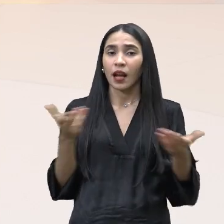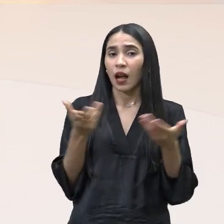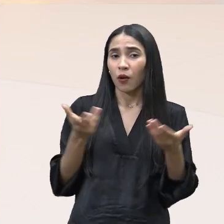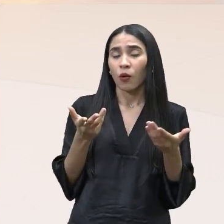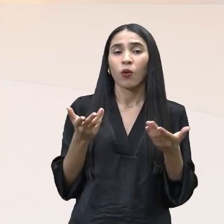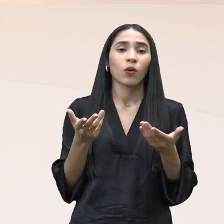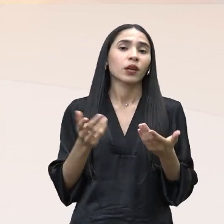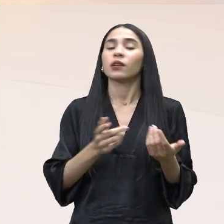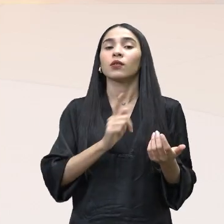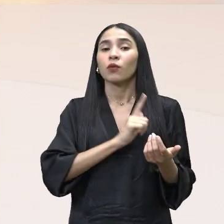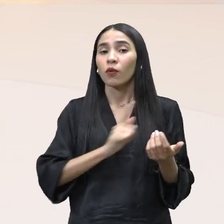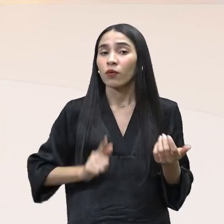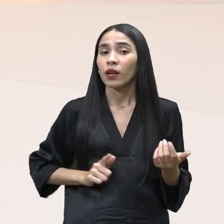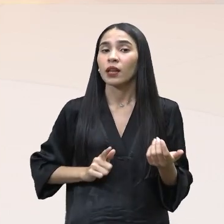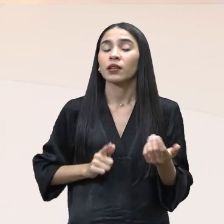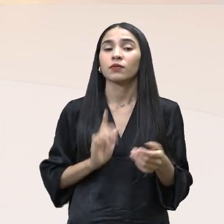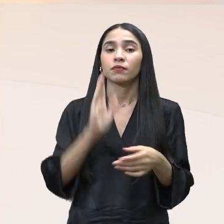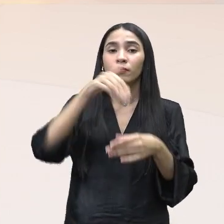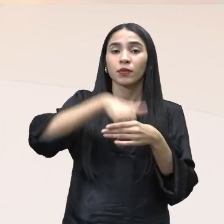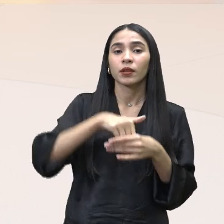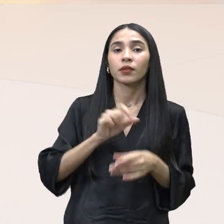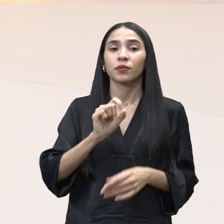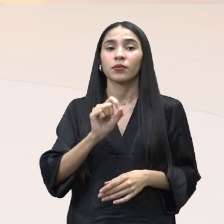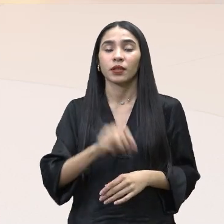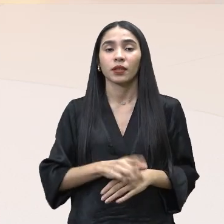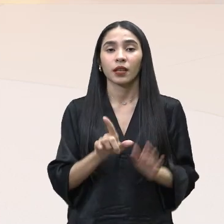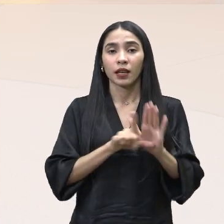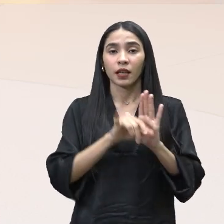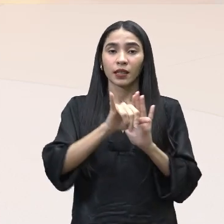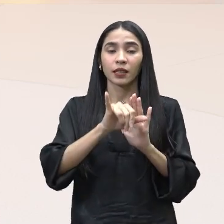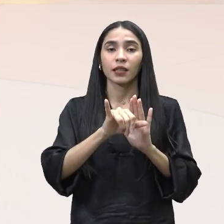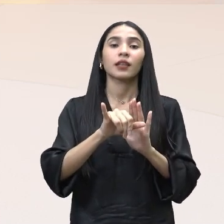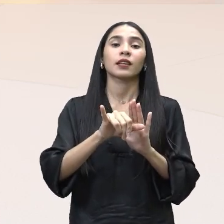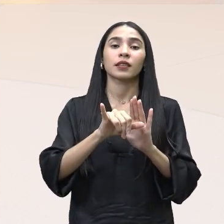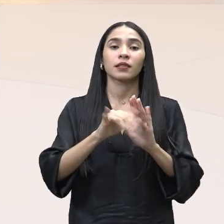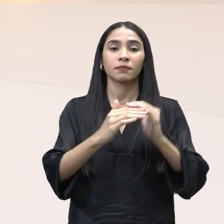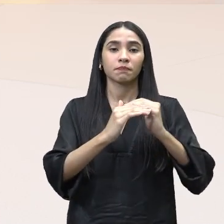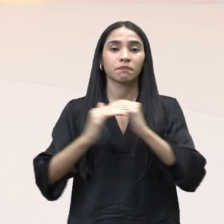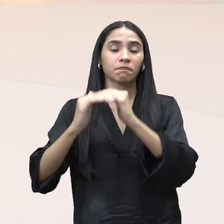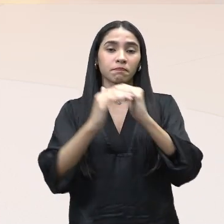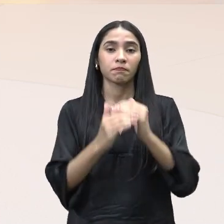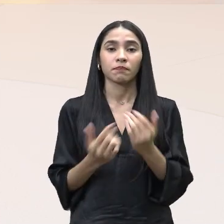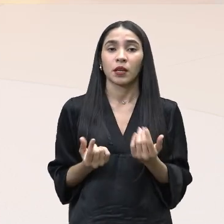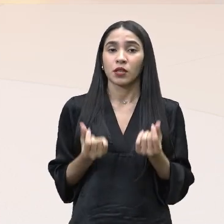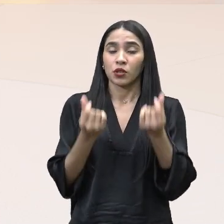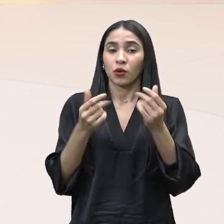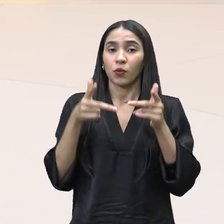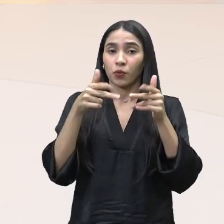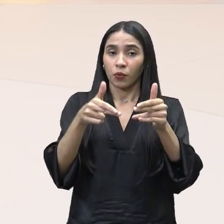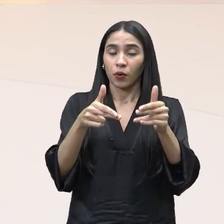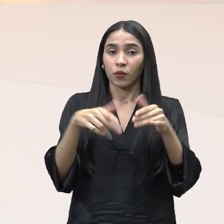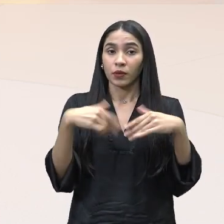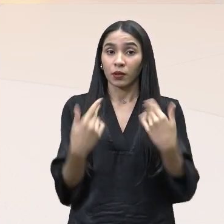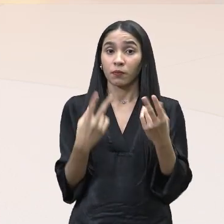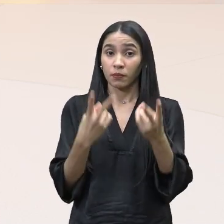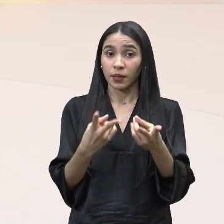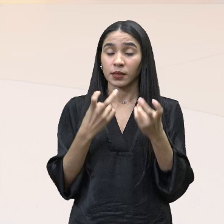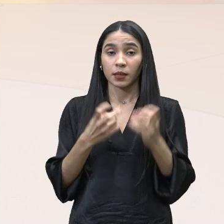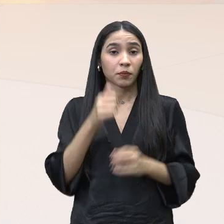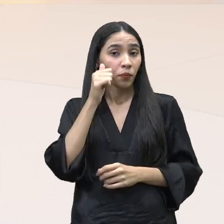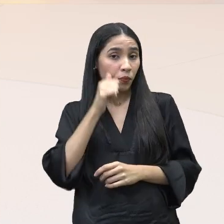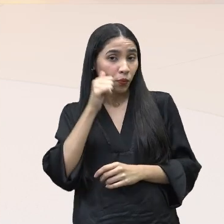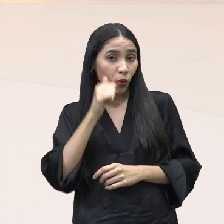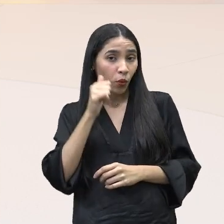nesse governo atual, foi votado, né, a lei de igualdade salarial. Vejam, mulher que